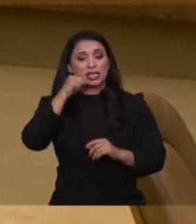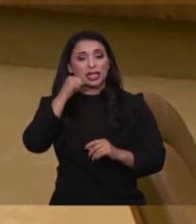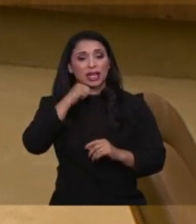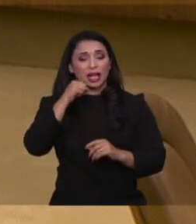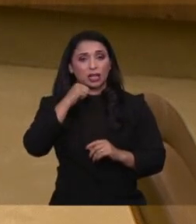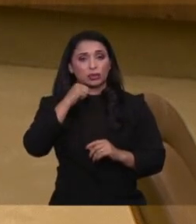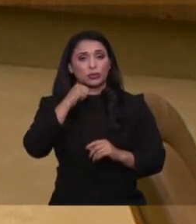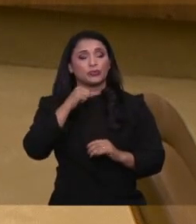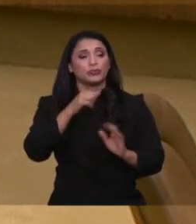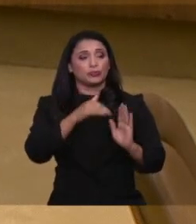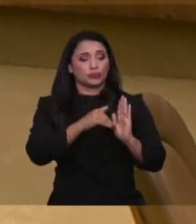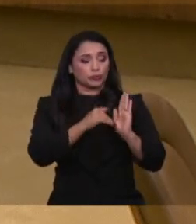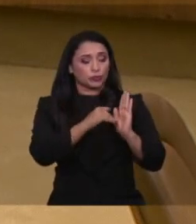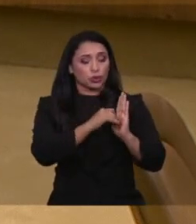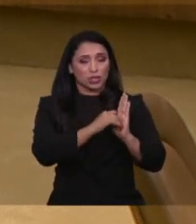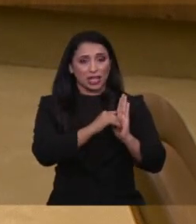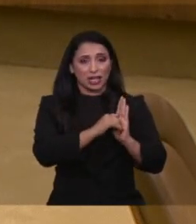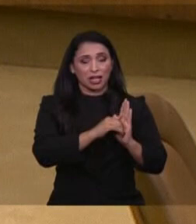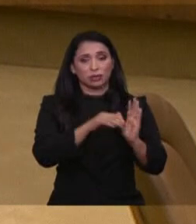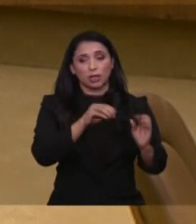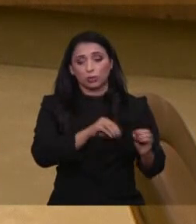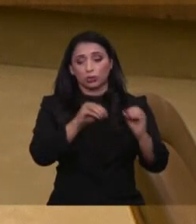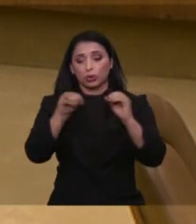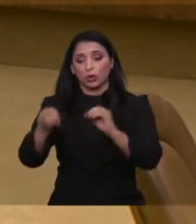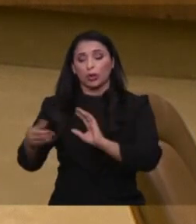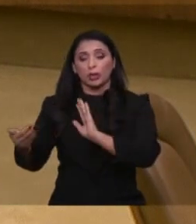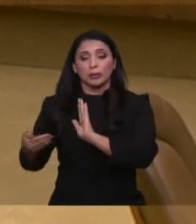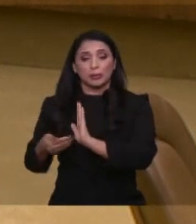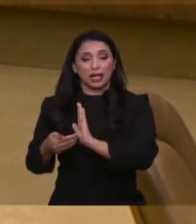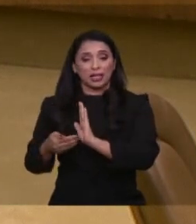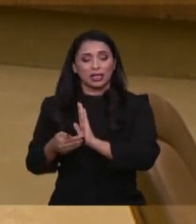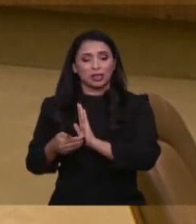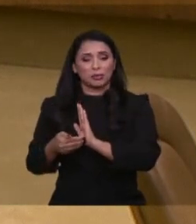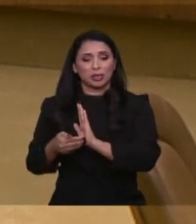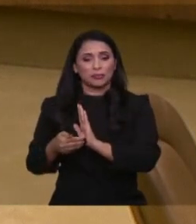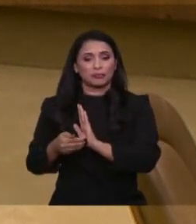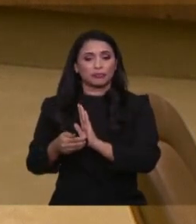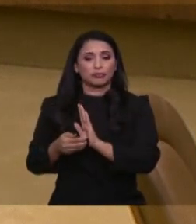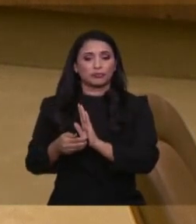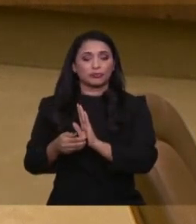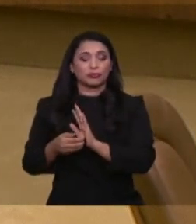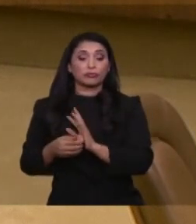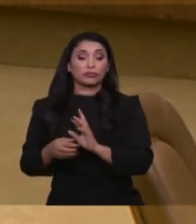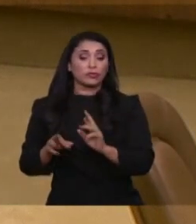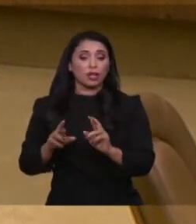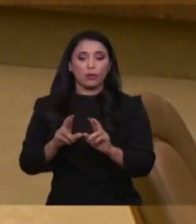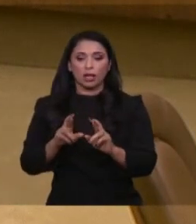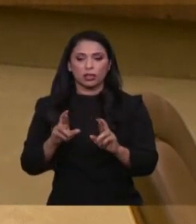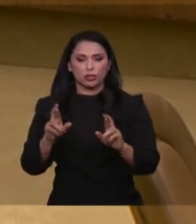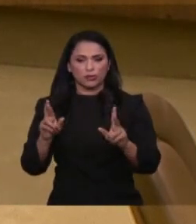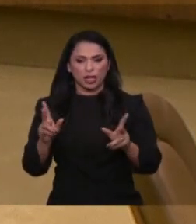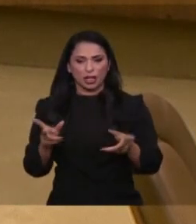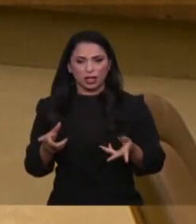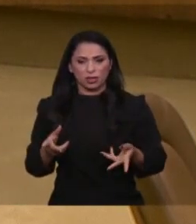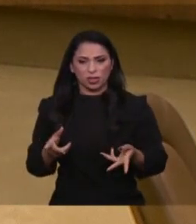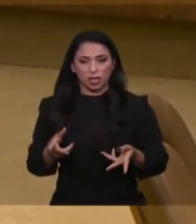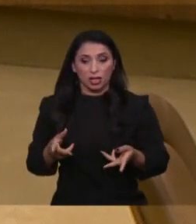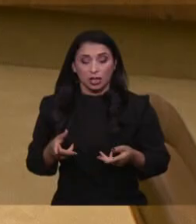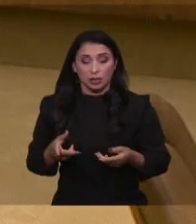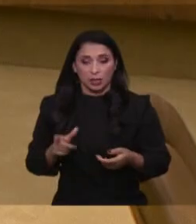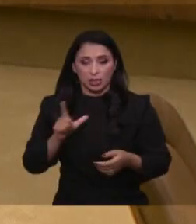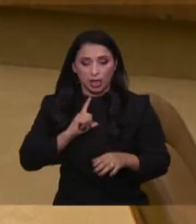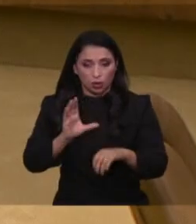Câmara. Ou seja, num contexto constitucional completamente anterior, para poder atualizá-lo à Constituição